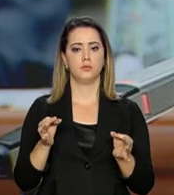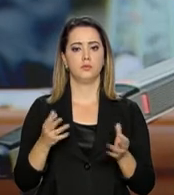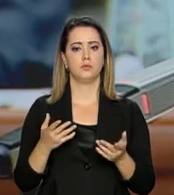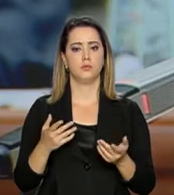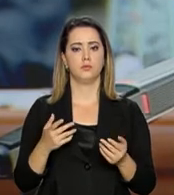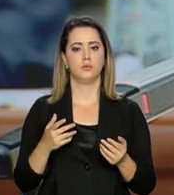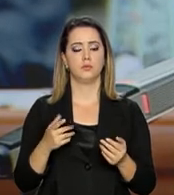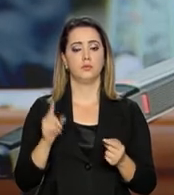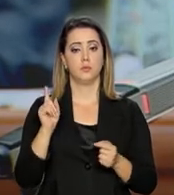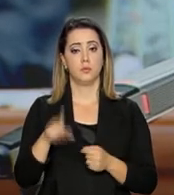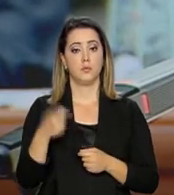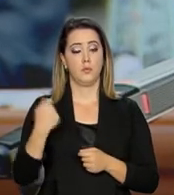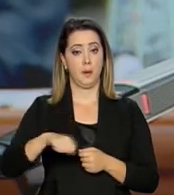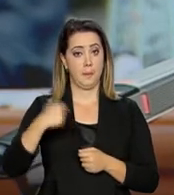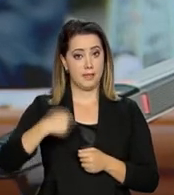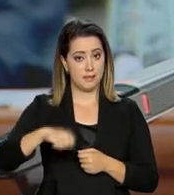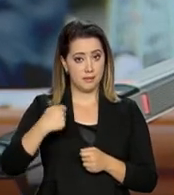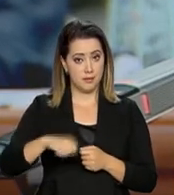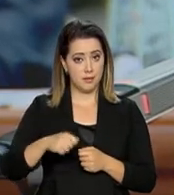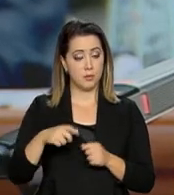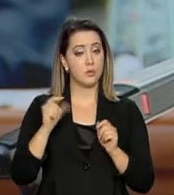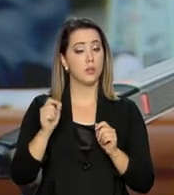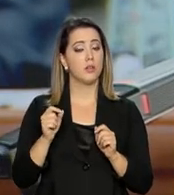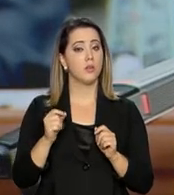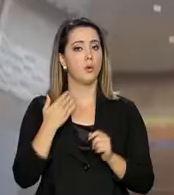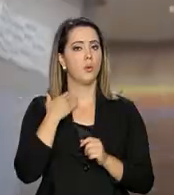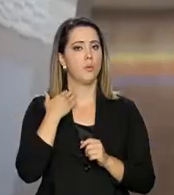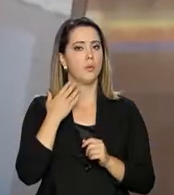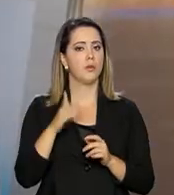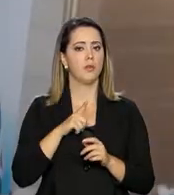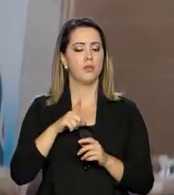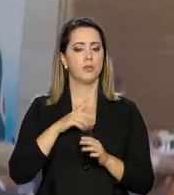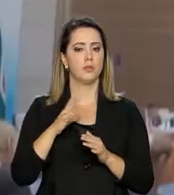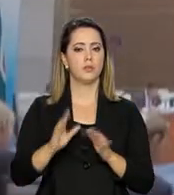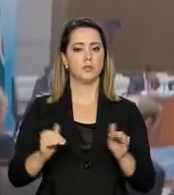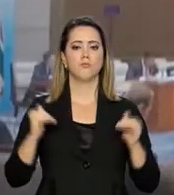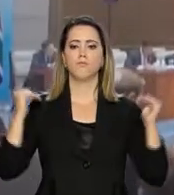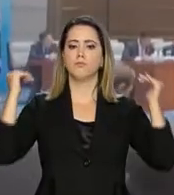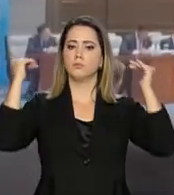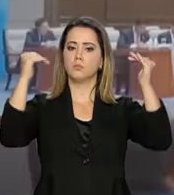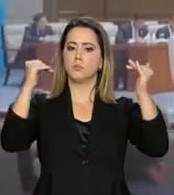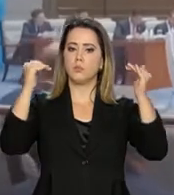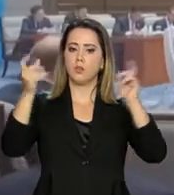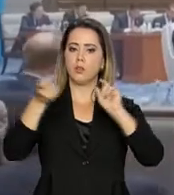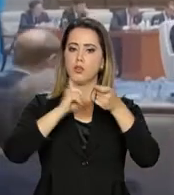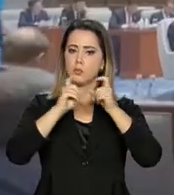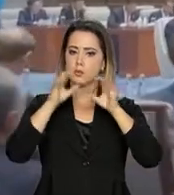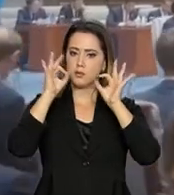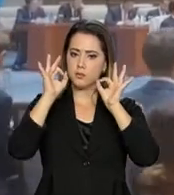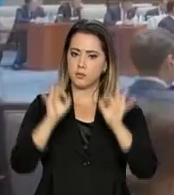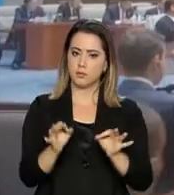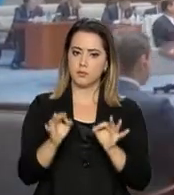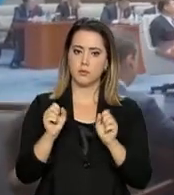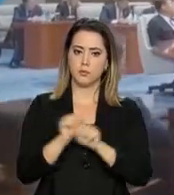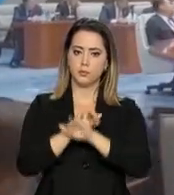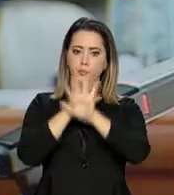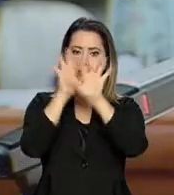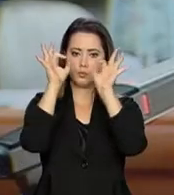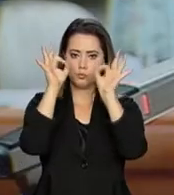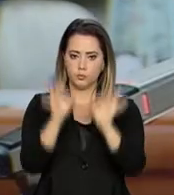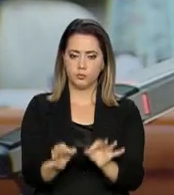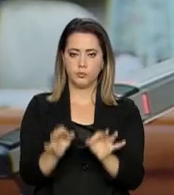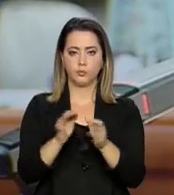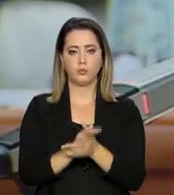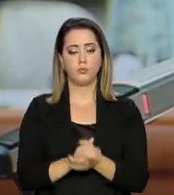é preciso que o banco mantenha elevar os padrões de governança e transparência